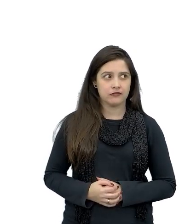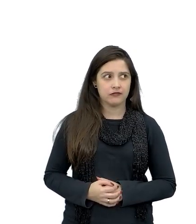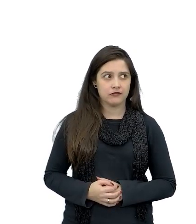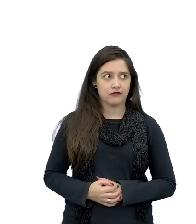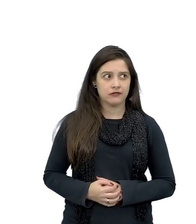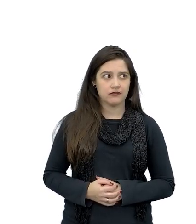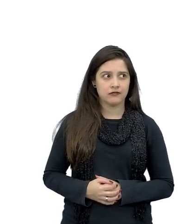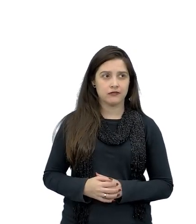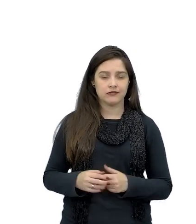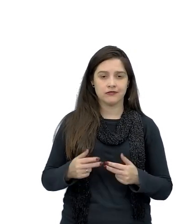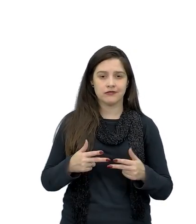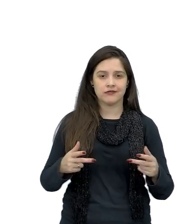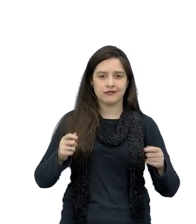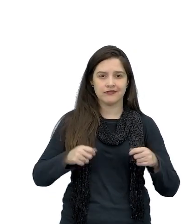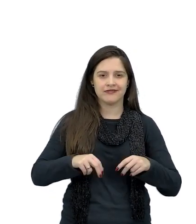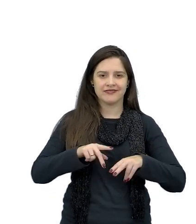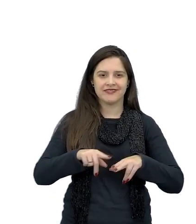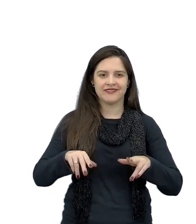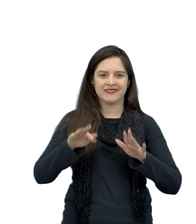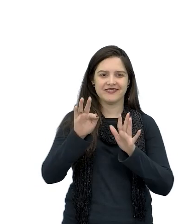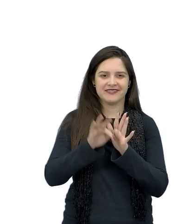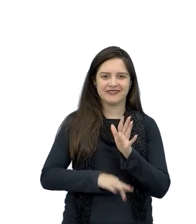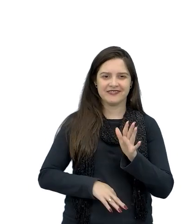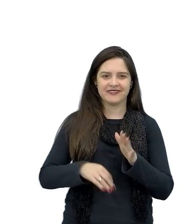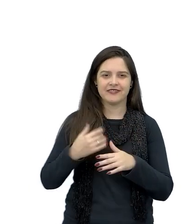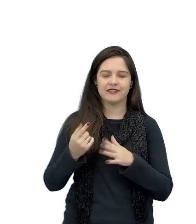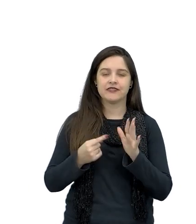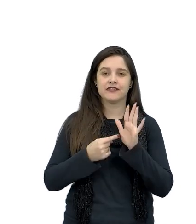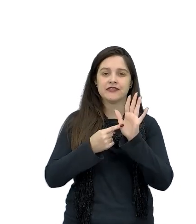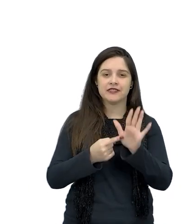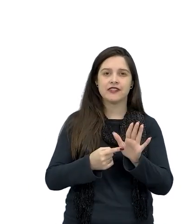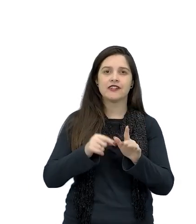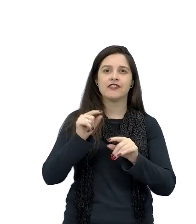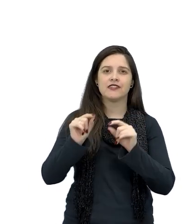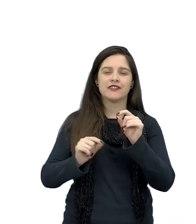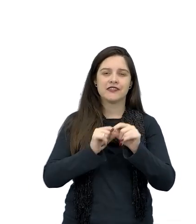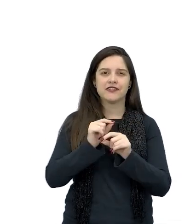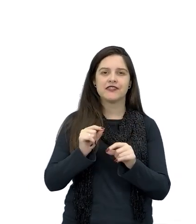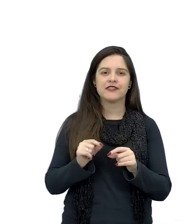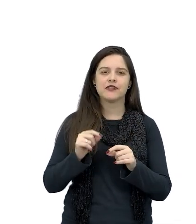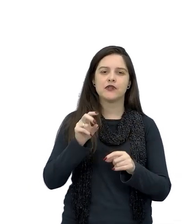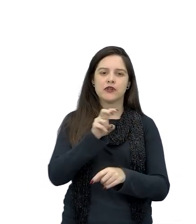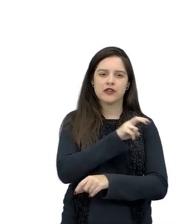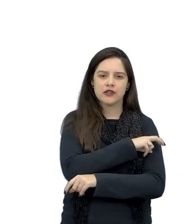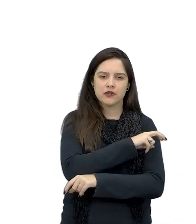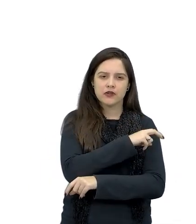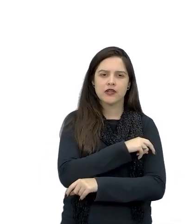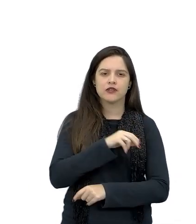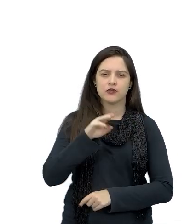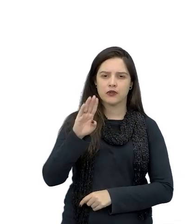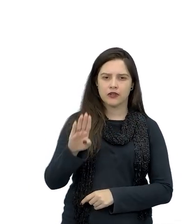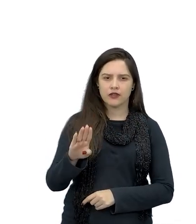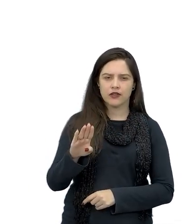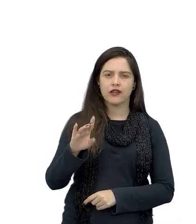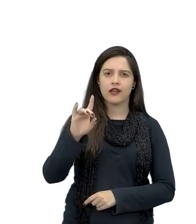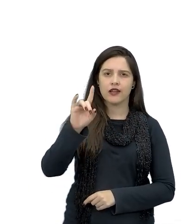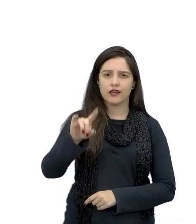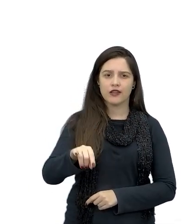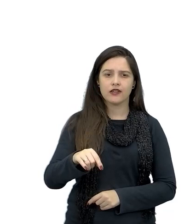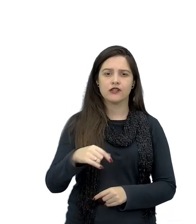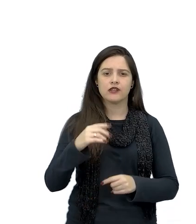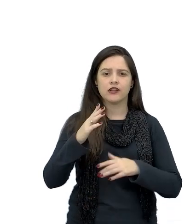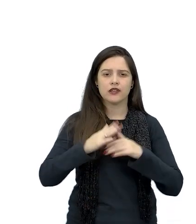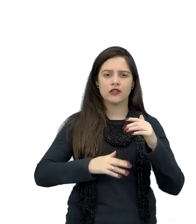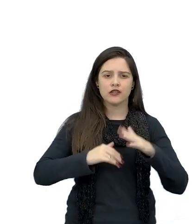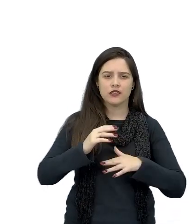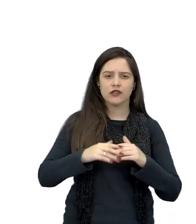Nessa habilidade de produção escrita, que tem o foco a produção escrita, que é a do 5º ano, a 11B, a